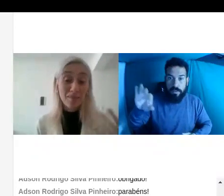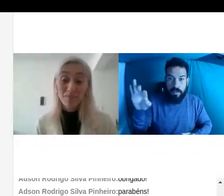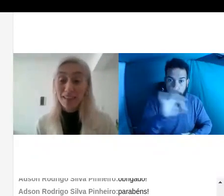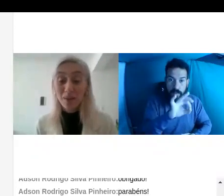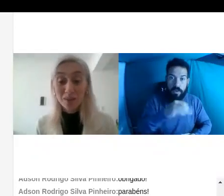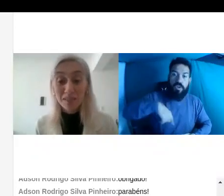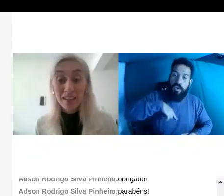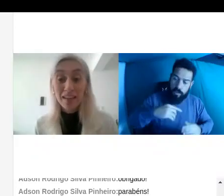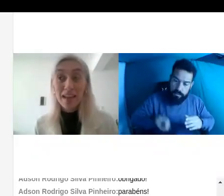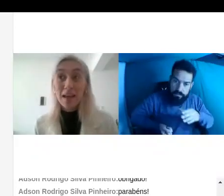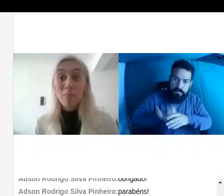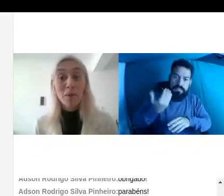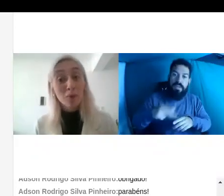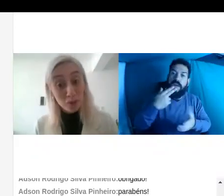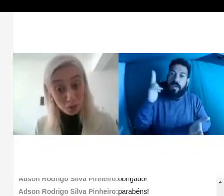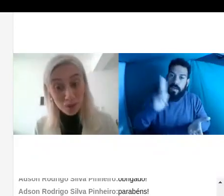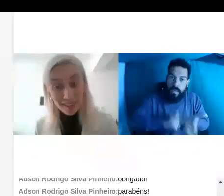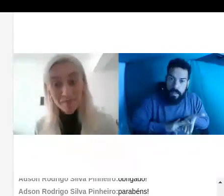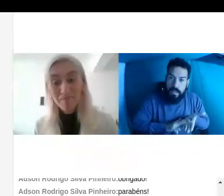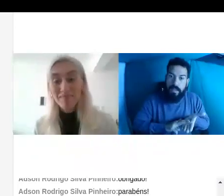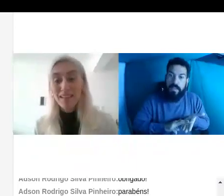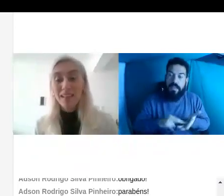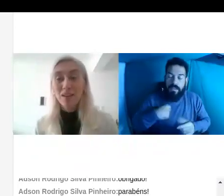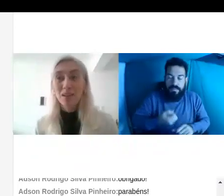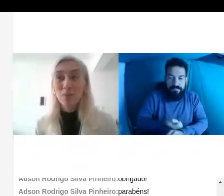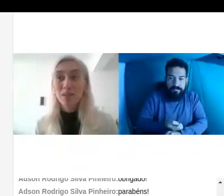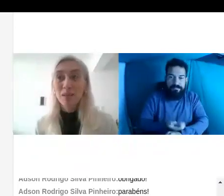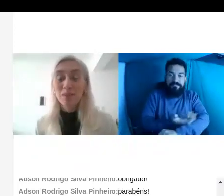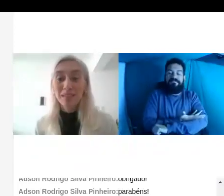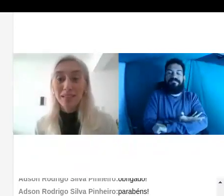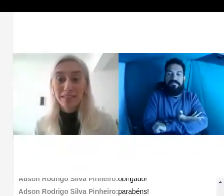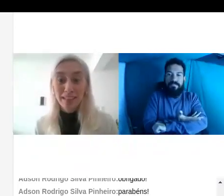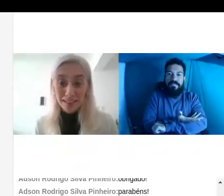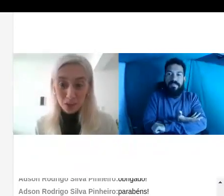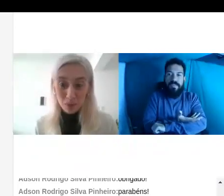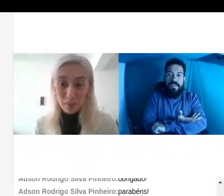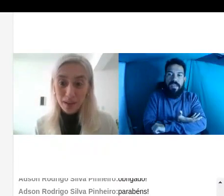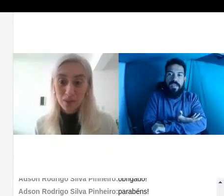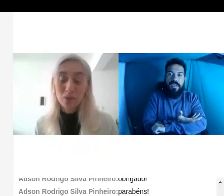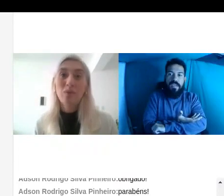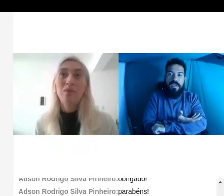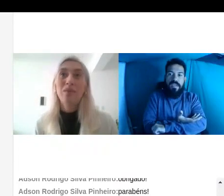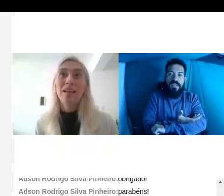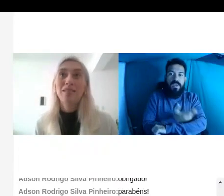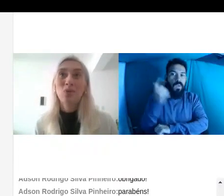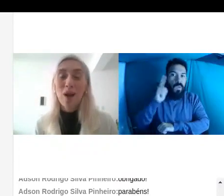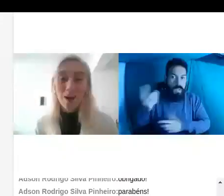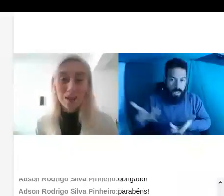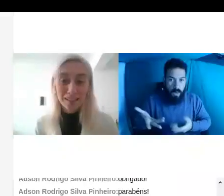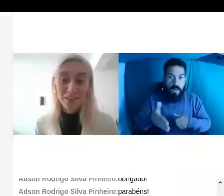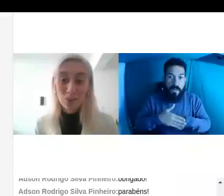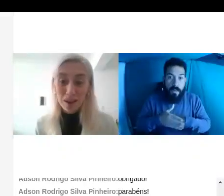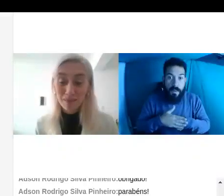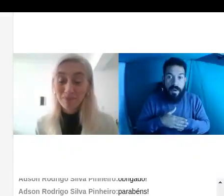que, inclusive, me emociona. Que nós possamos ter este momento